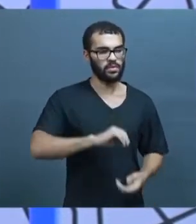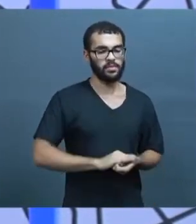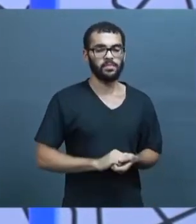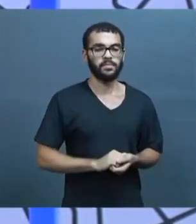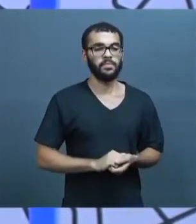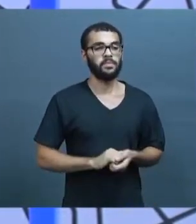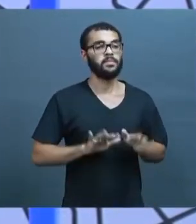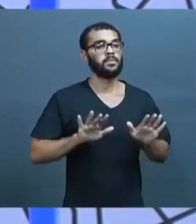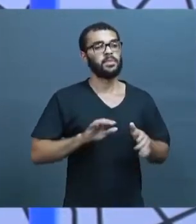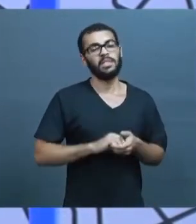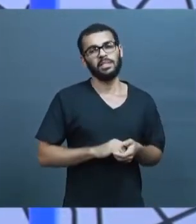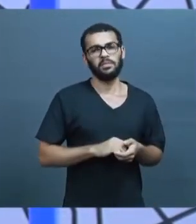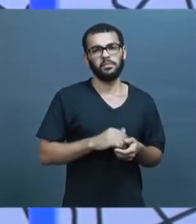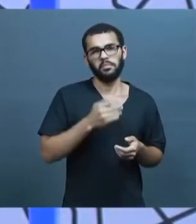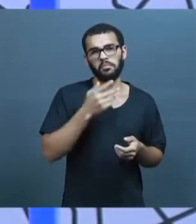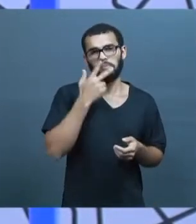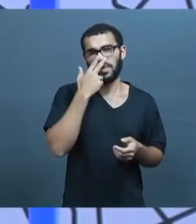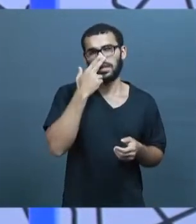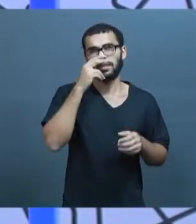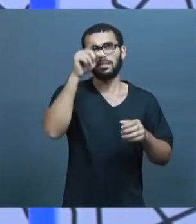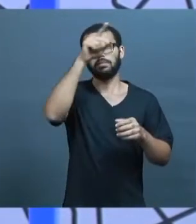se torna mais homogêneo.